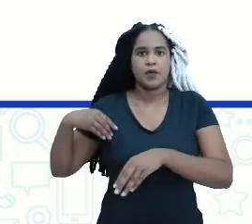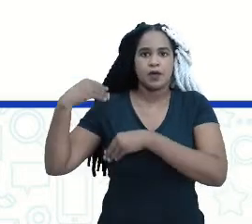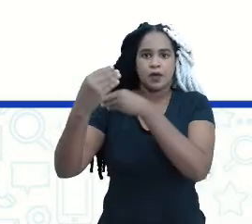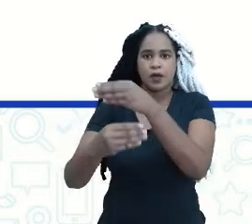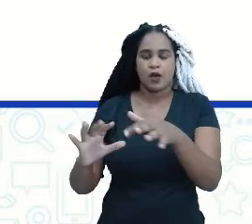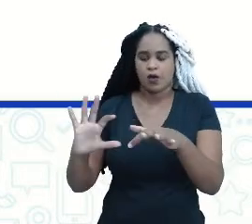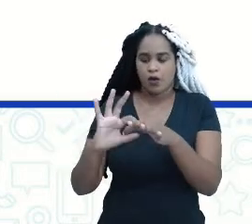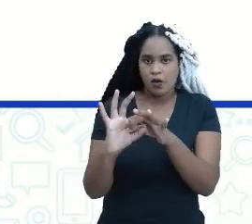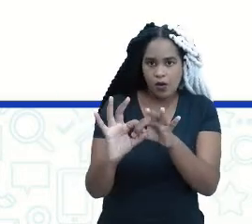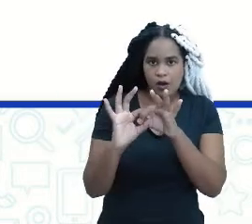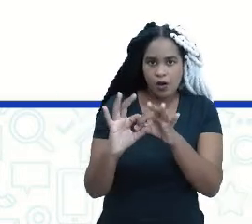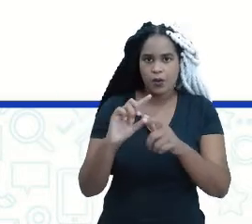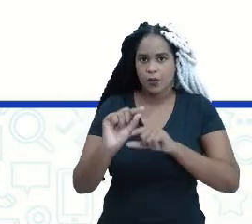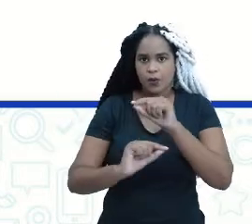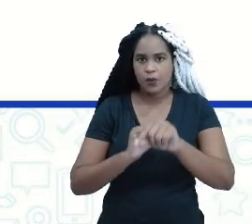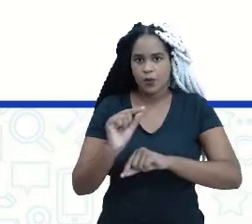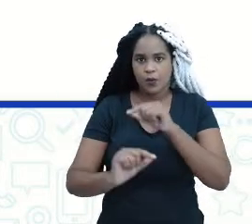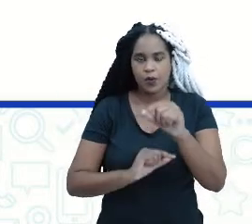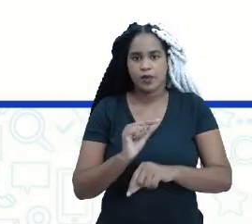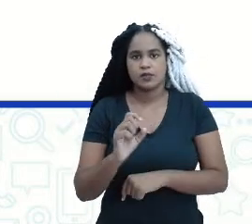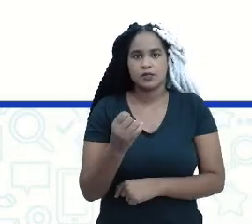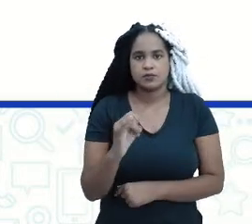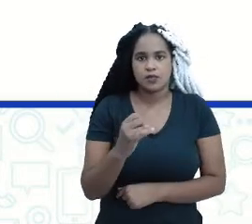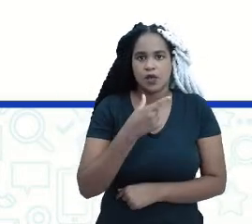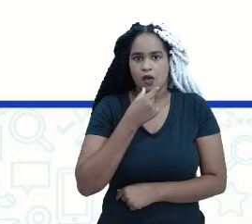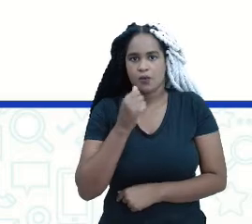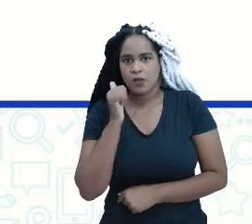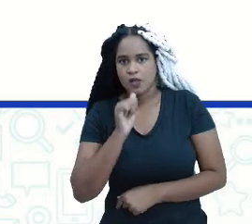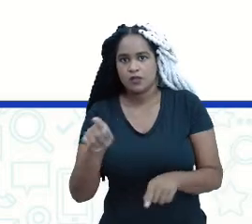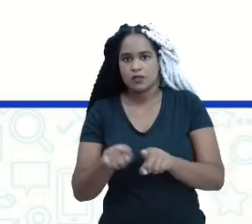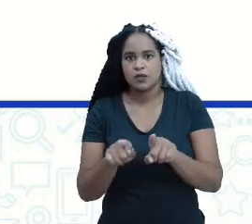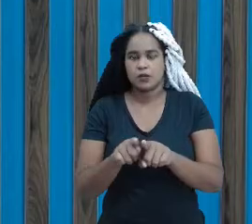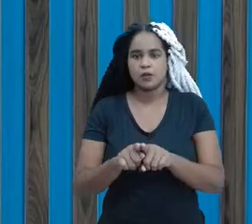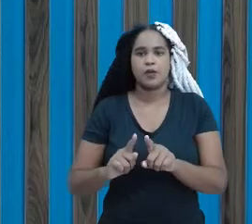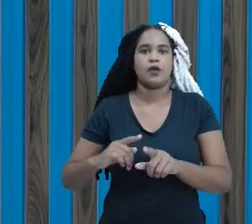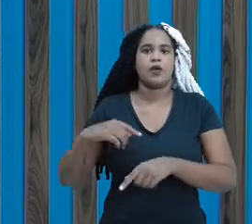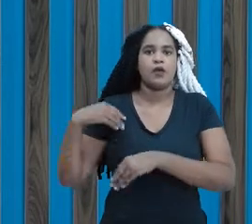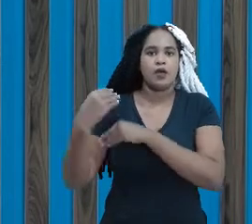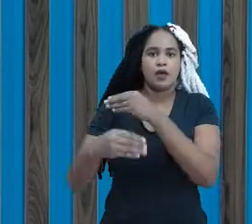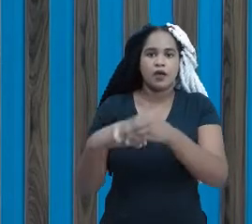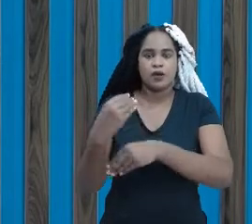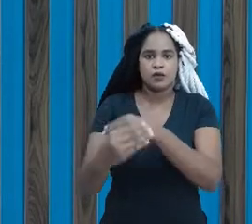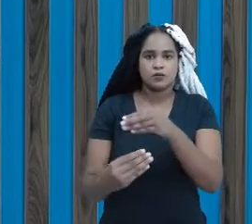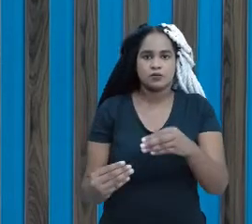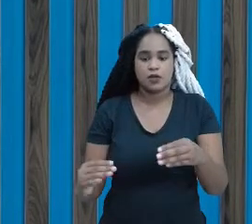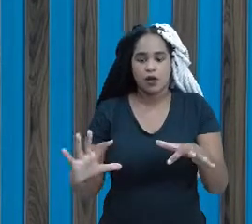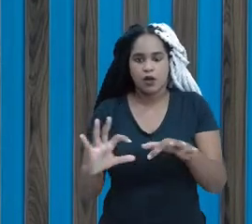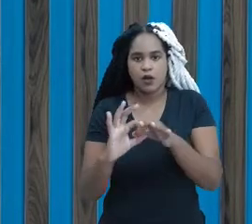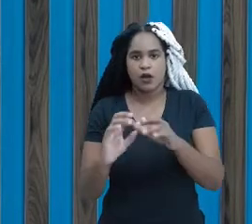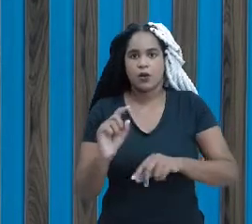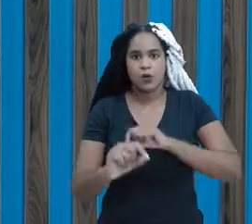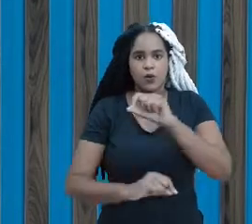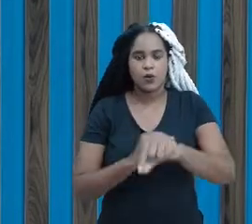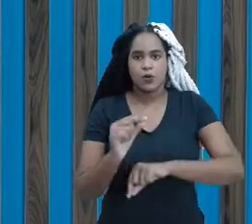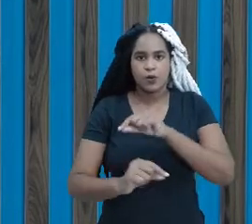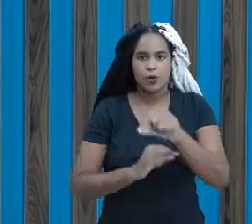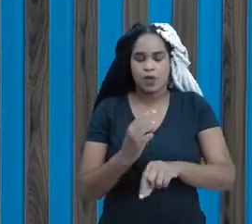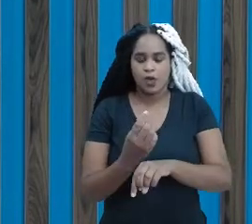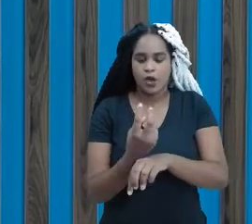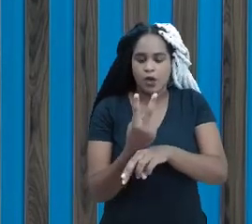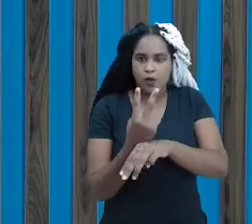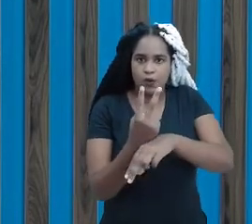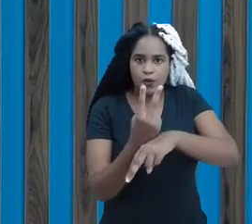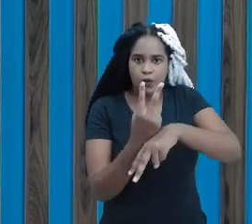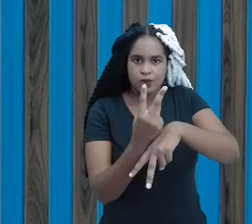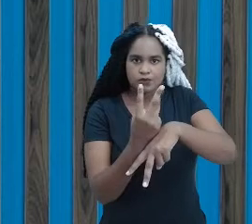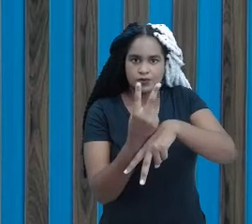sexo e também a herança restrita ao sexo, né? Ou ligada ao cromossomo Y. Então,